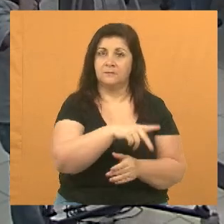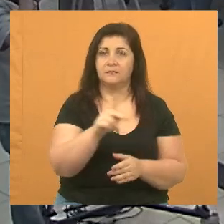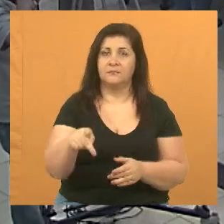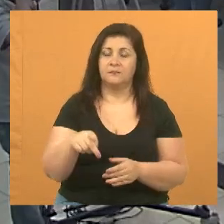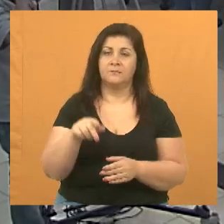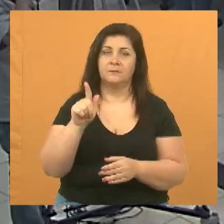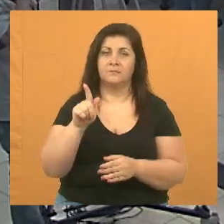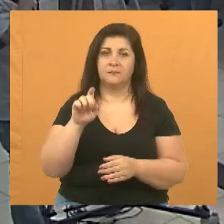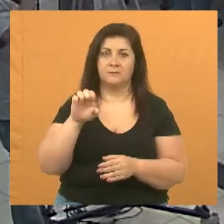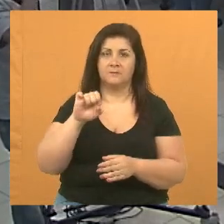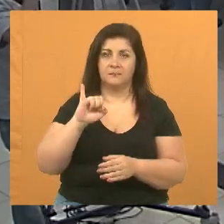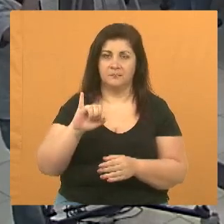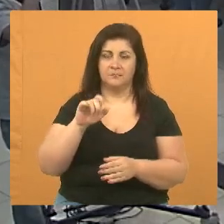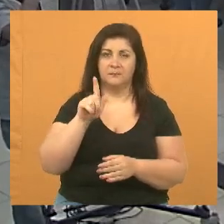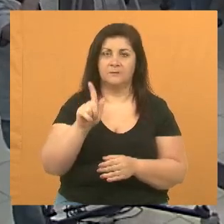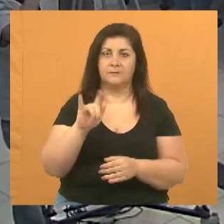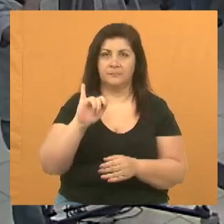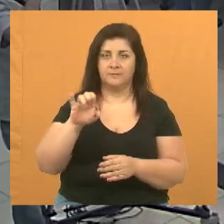Melo.